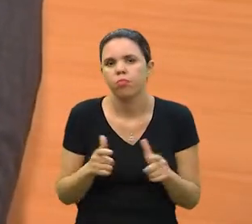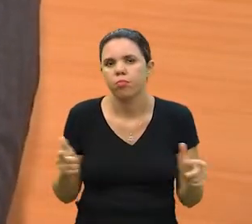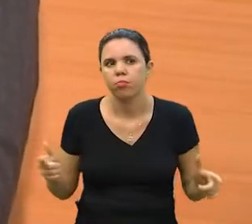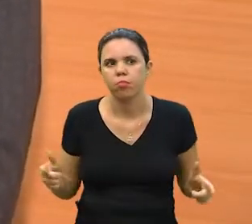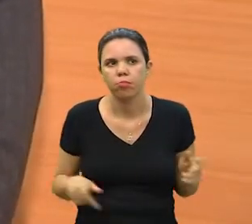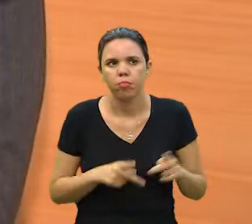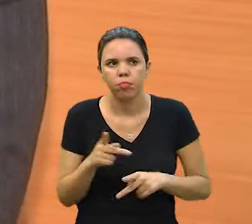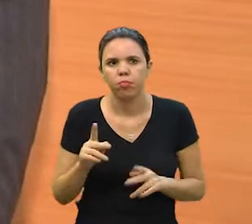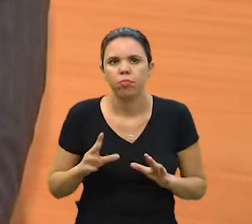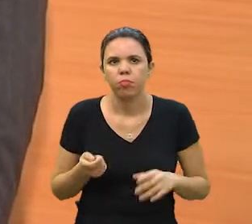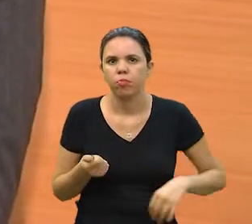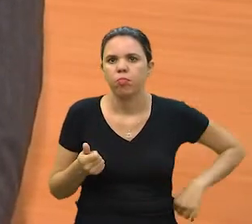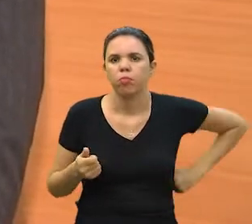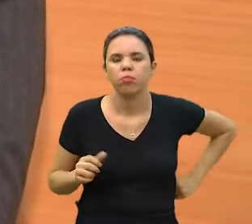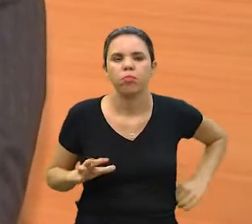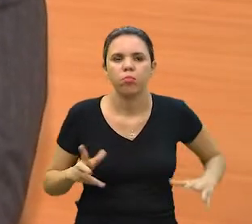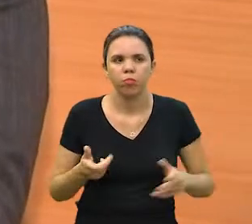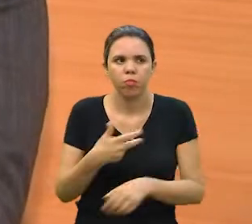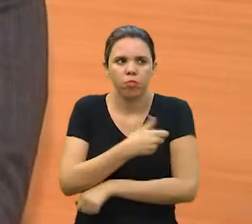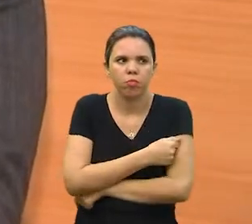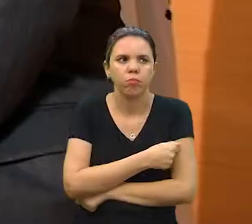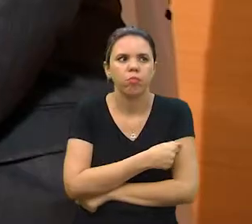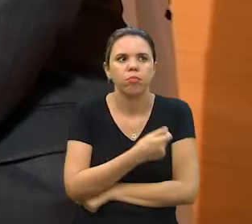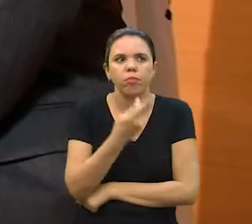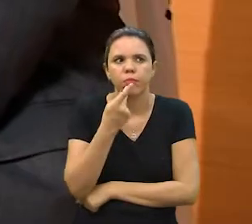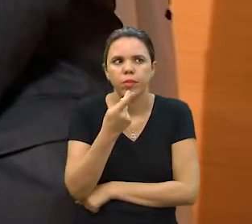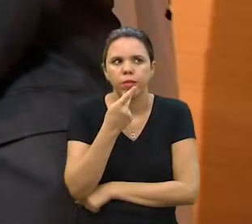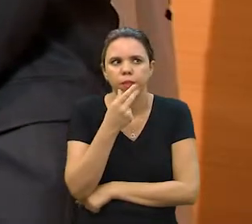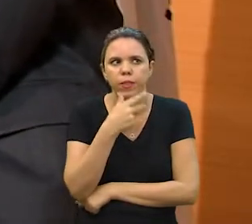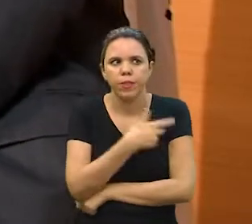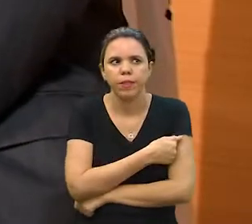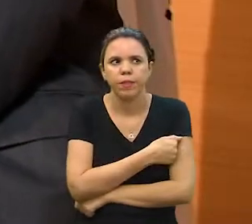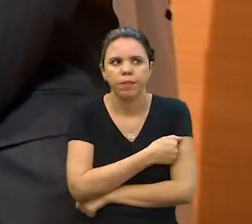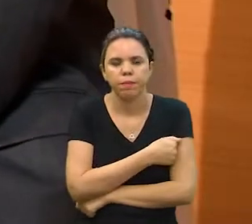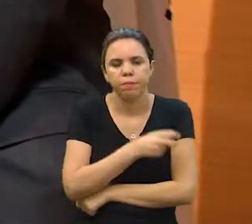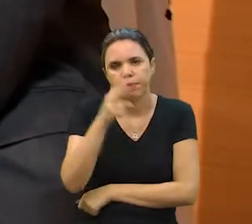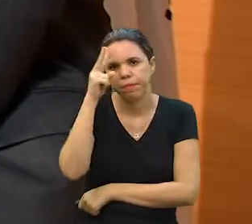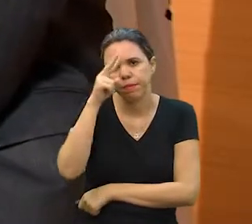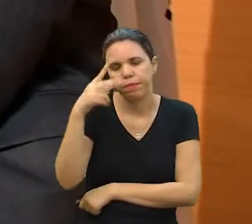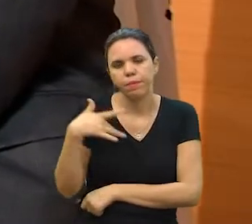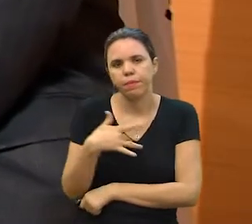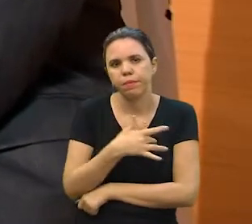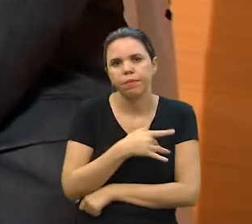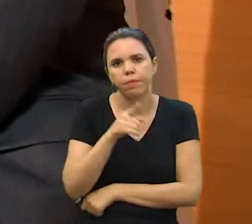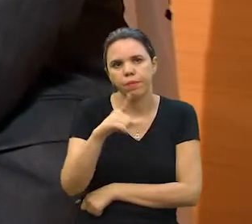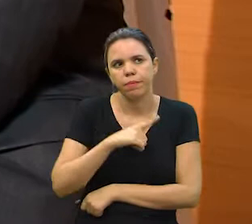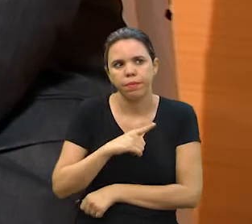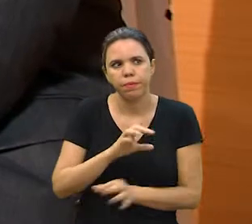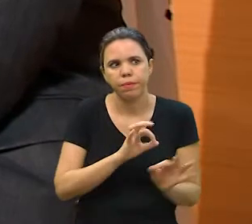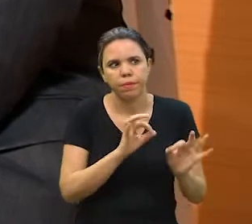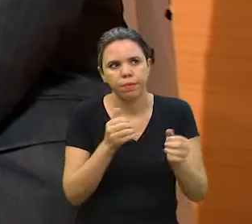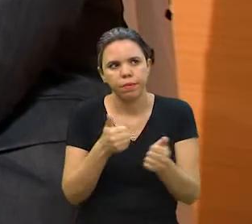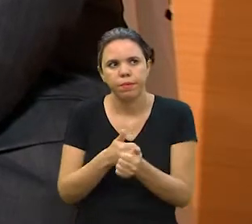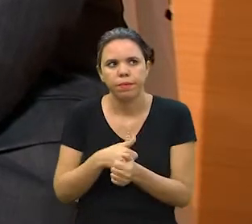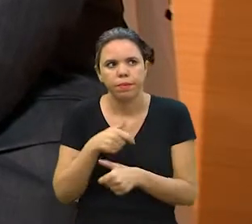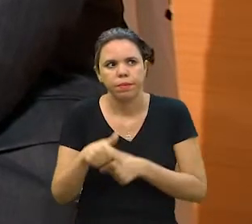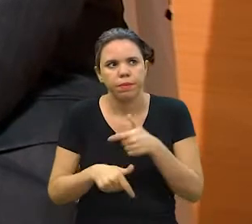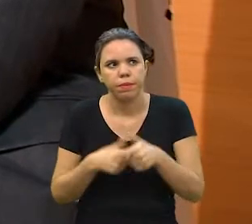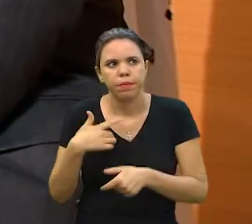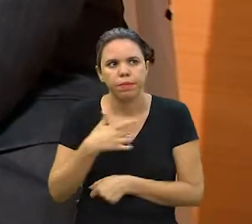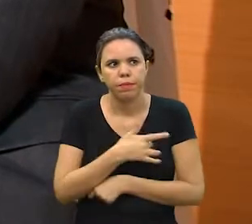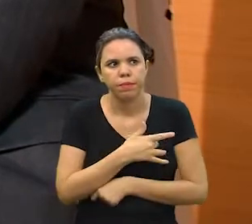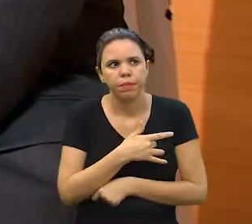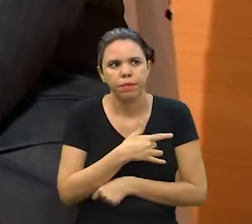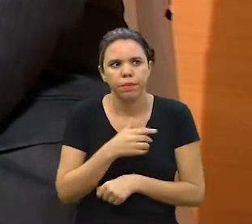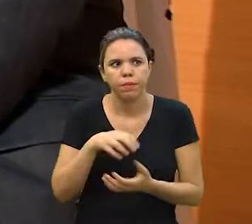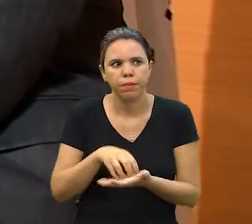hoje a maioria, se não todos, né, estão imunizados. E falando aí vacina, a gente lembra de saúde. O senhor tem acompanhado de perto, né, o trabalho